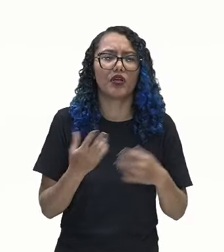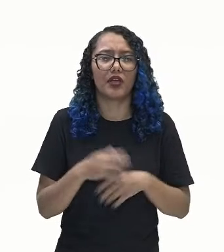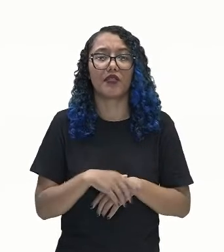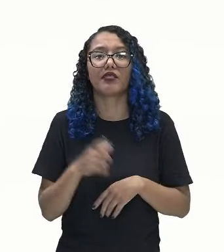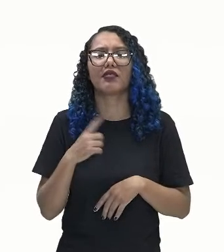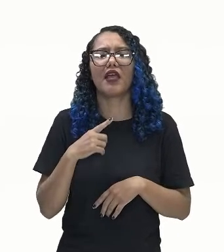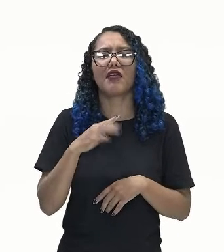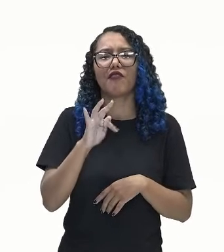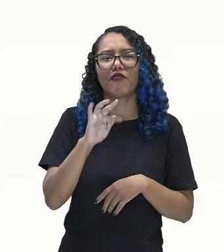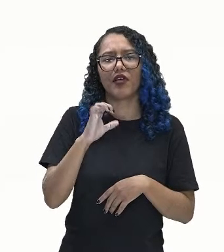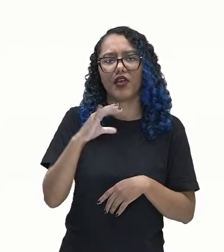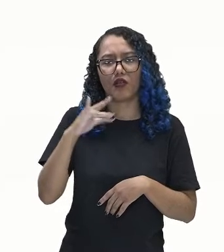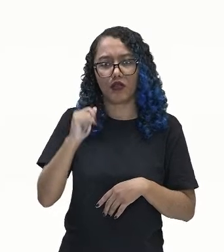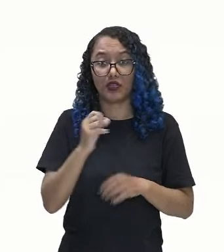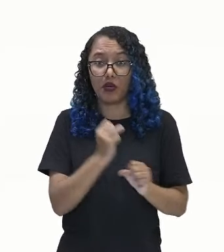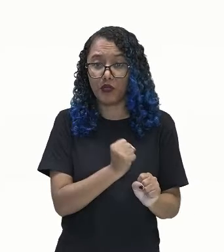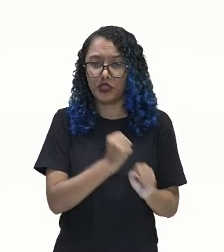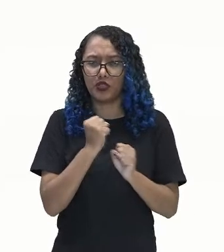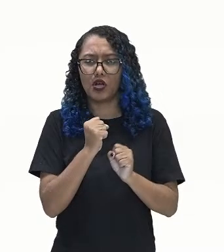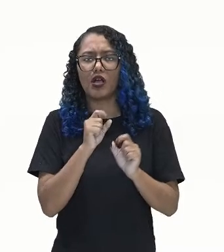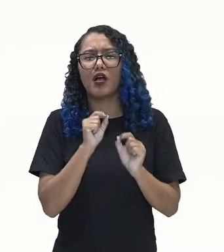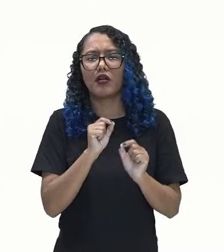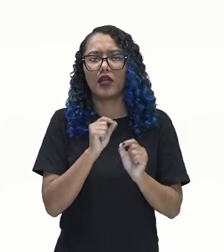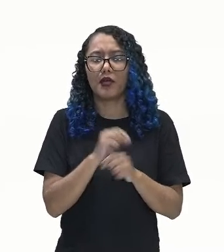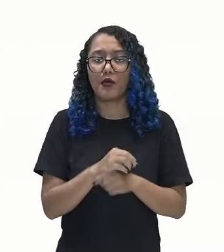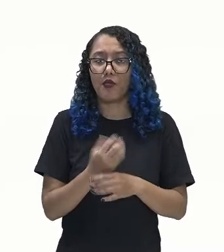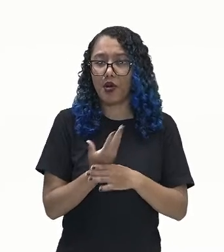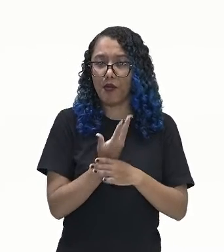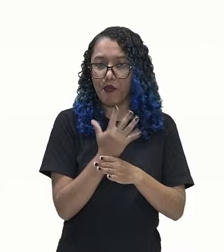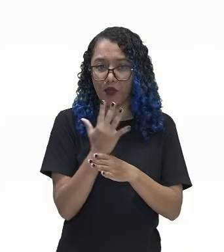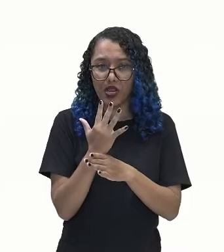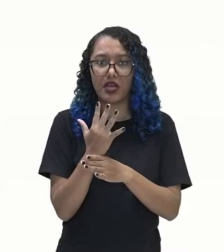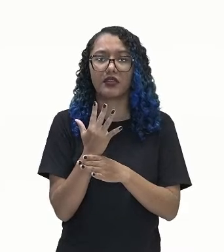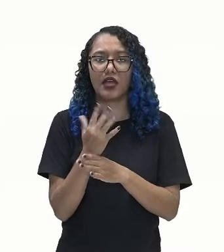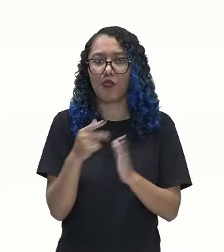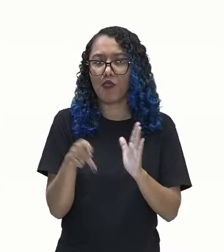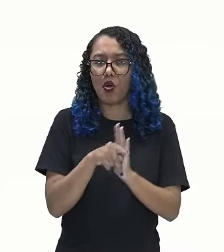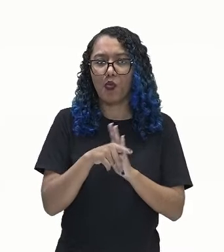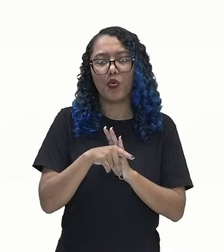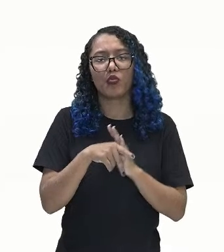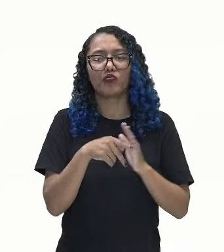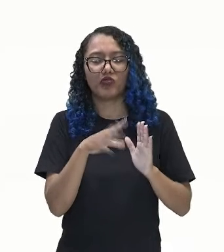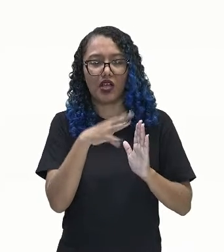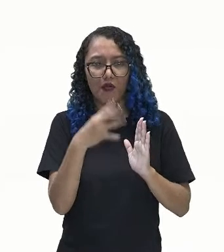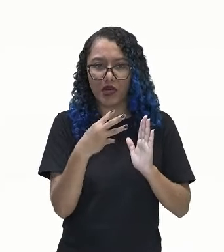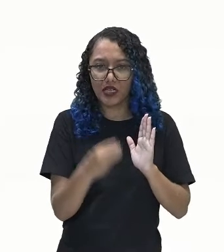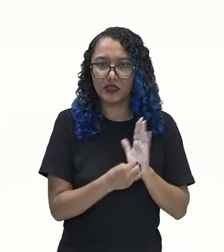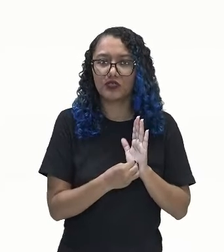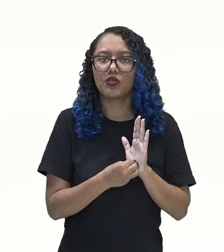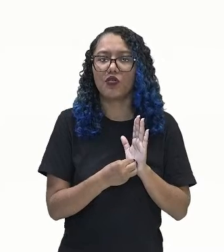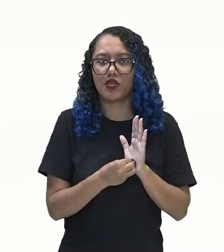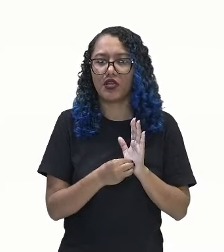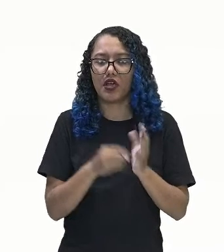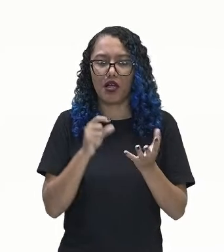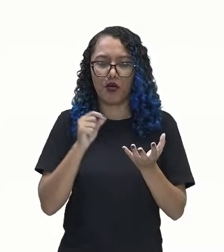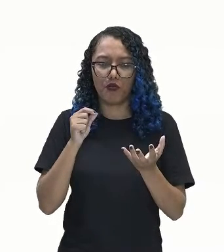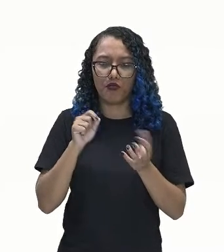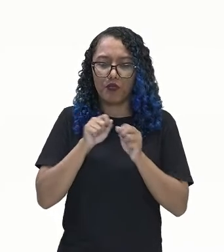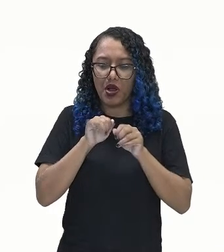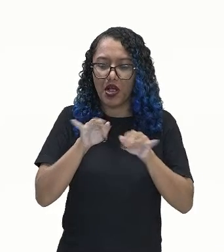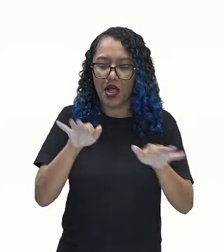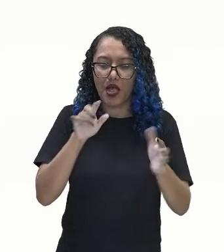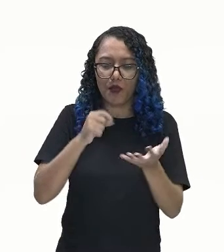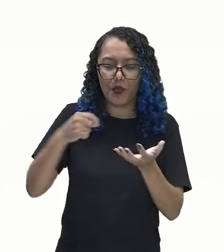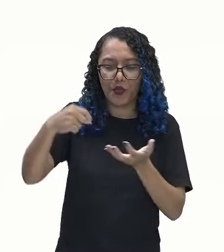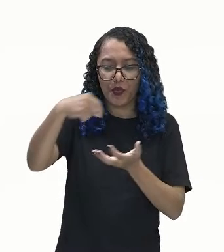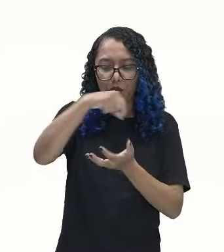a mandioca, uma planta rústica e nativa da Amazônia, disseminada no mundo inteiro, especialmente